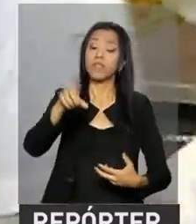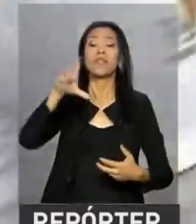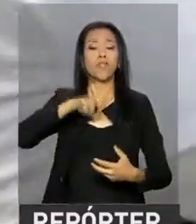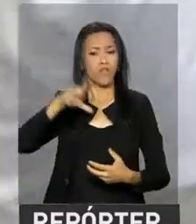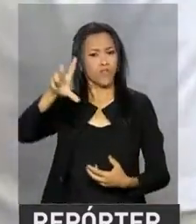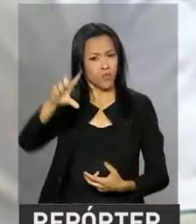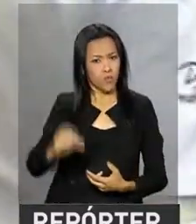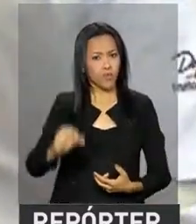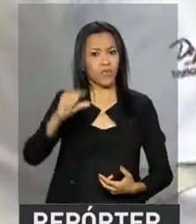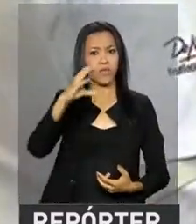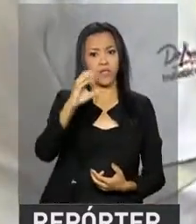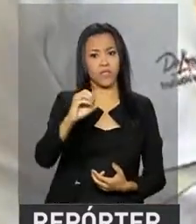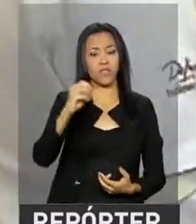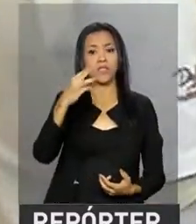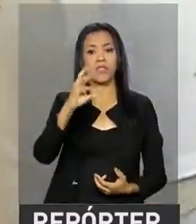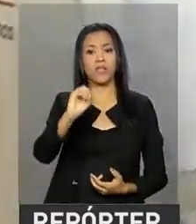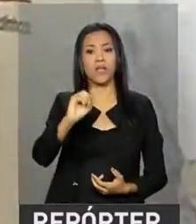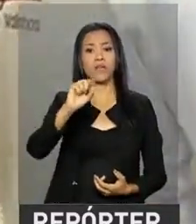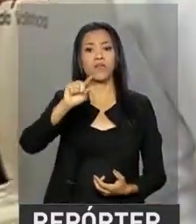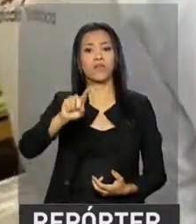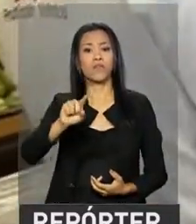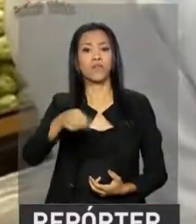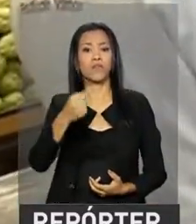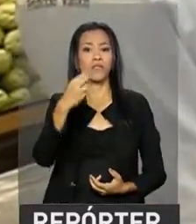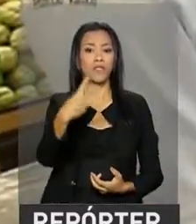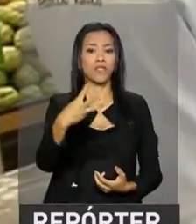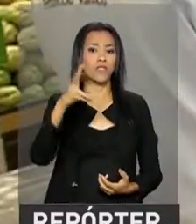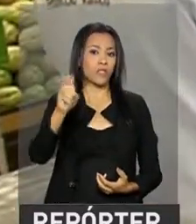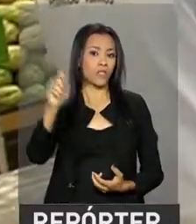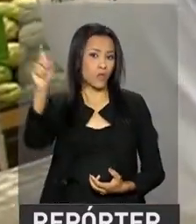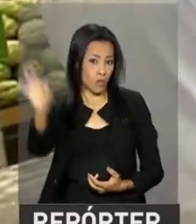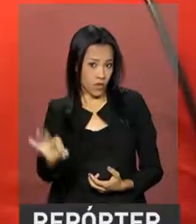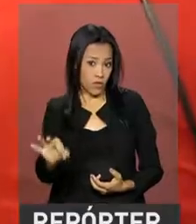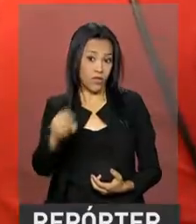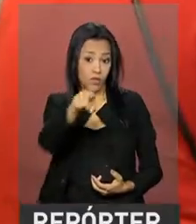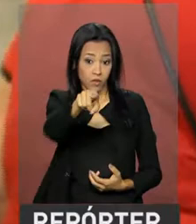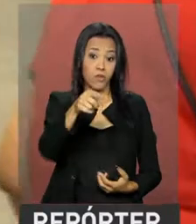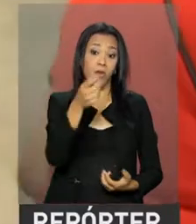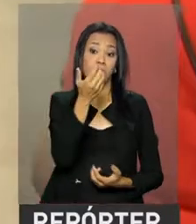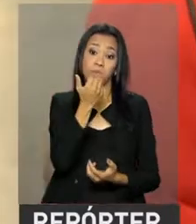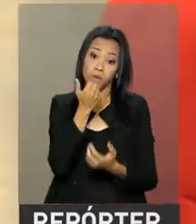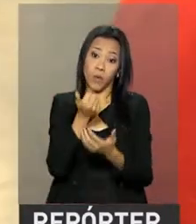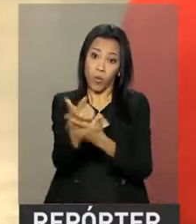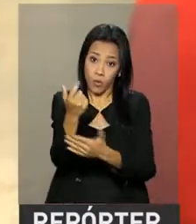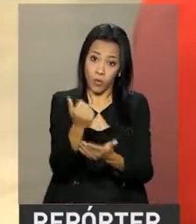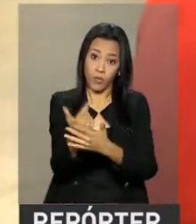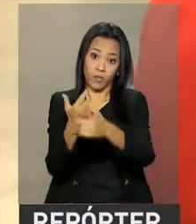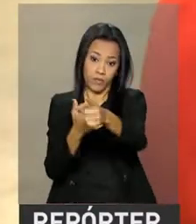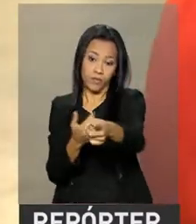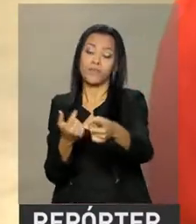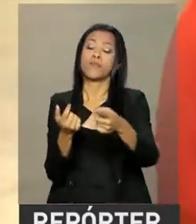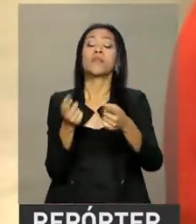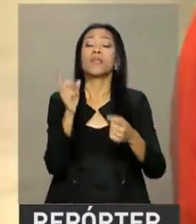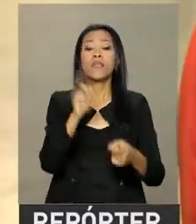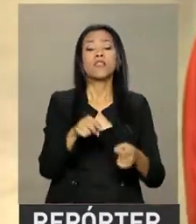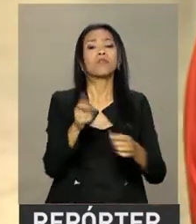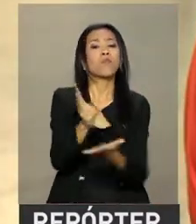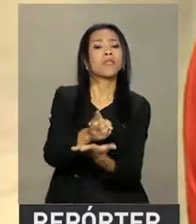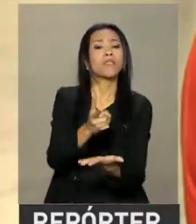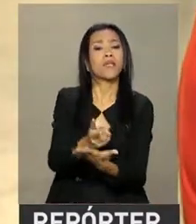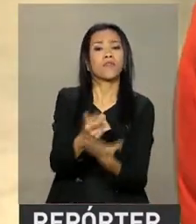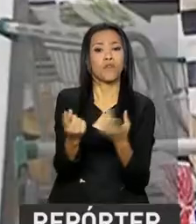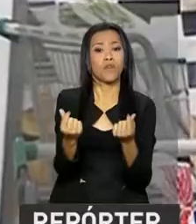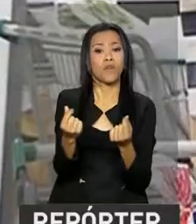queda de 0,35%, puxada pelos alimentos para consumo em casa, o que manteve os preços nas feiras e